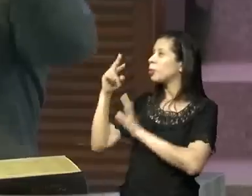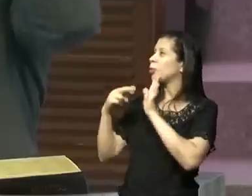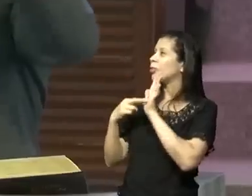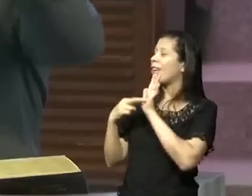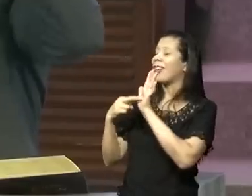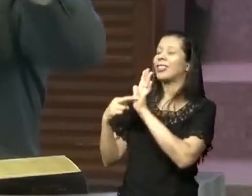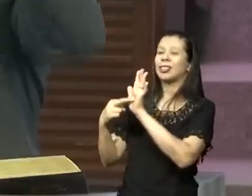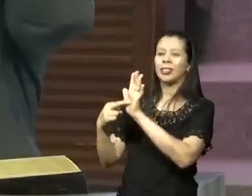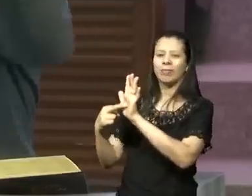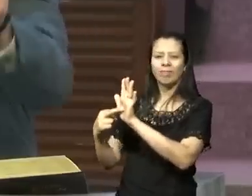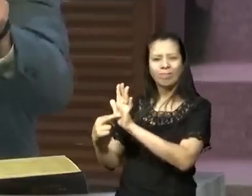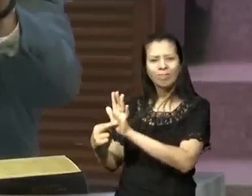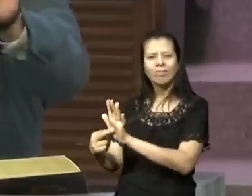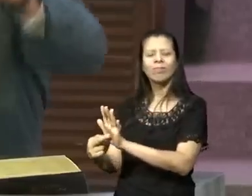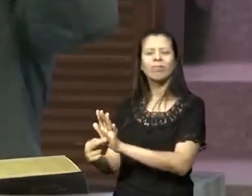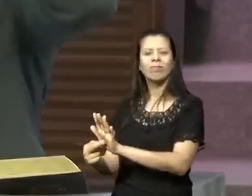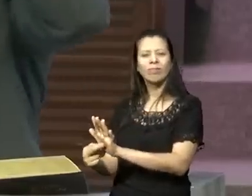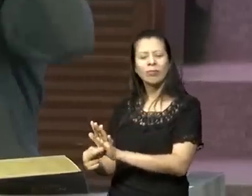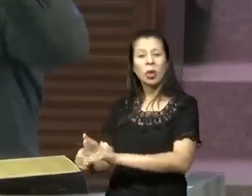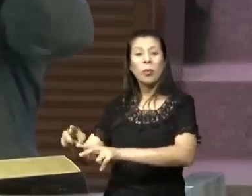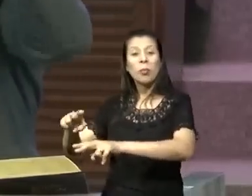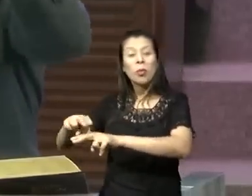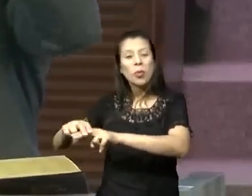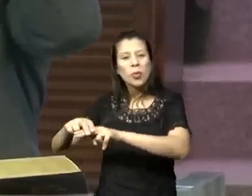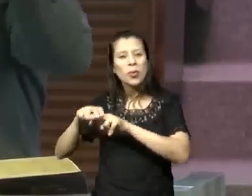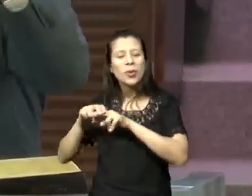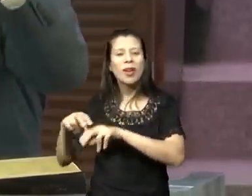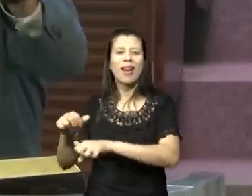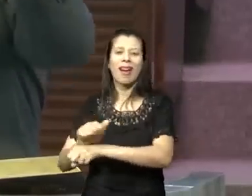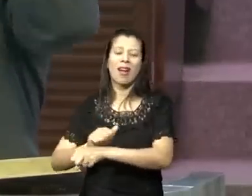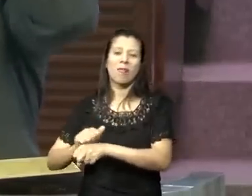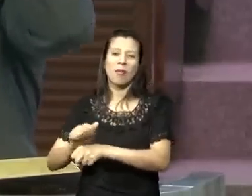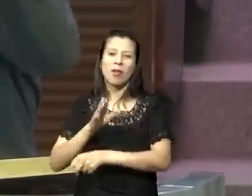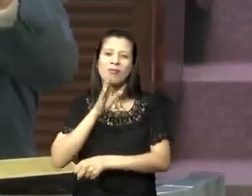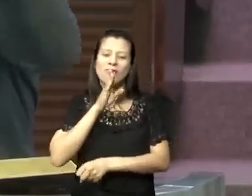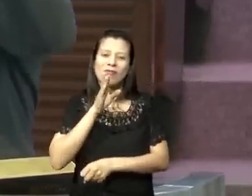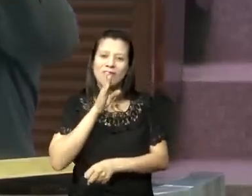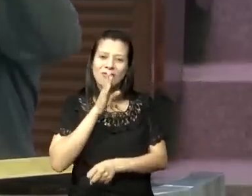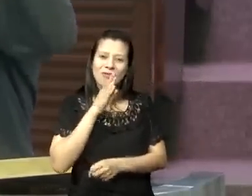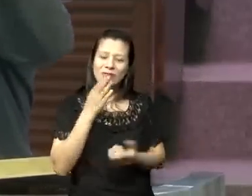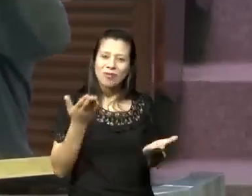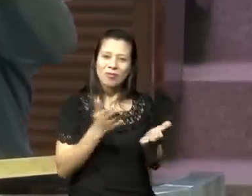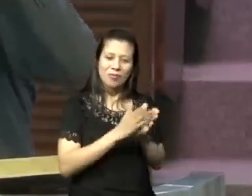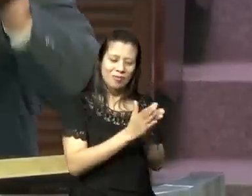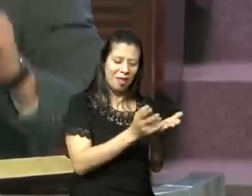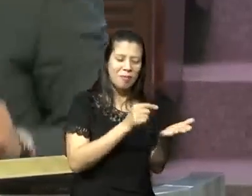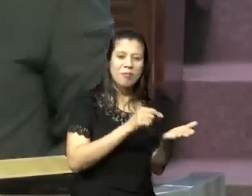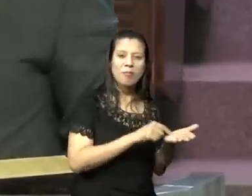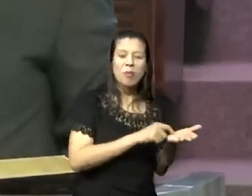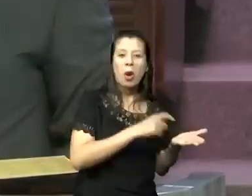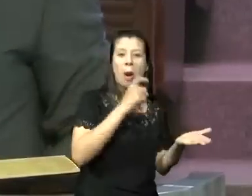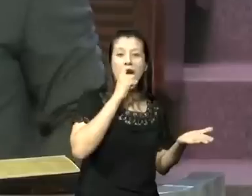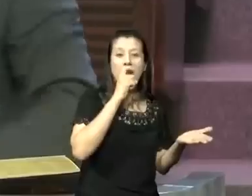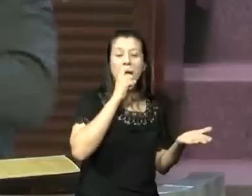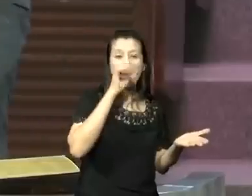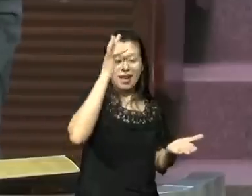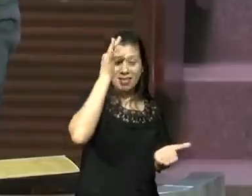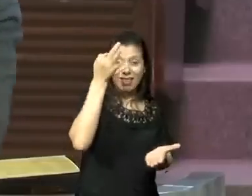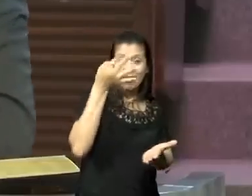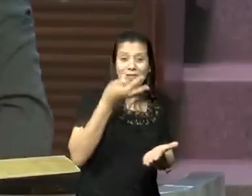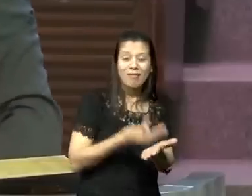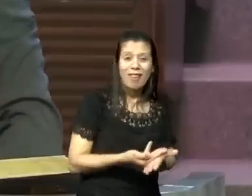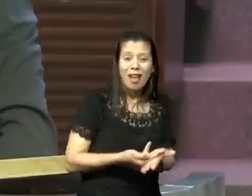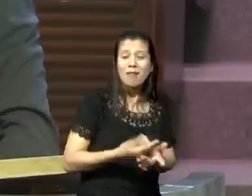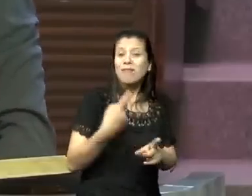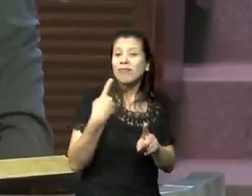também ele se tornou o pai da fé porque não existe fé maior do que acreditar na cruz de Jesus ali